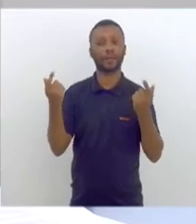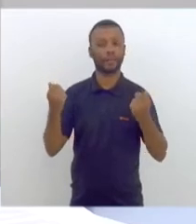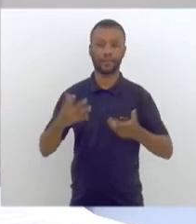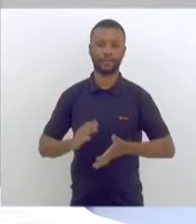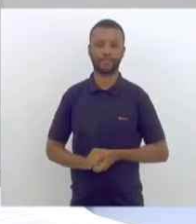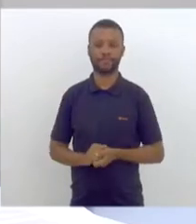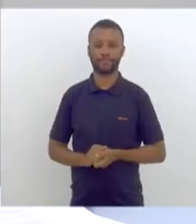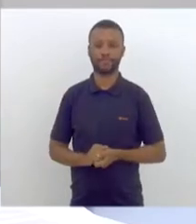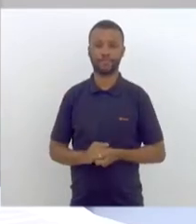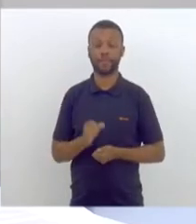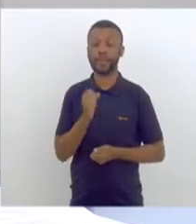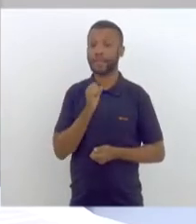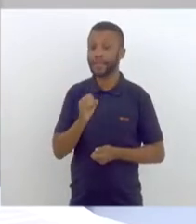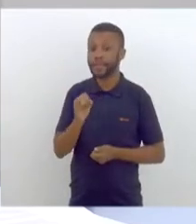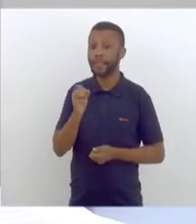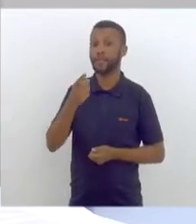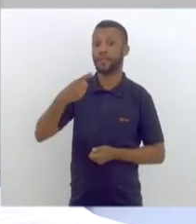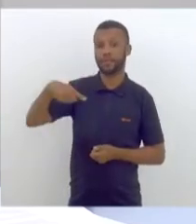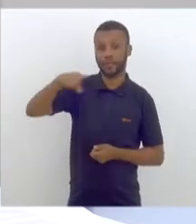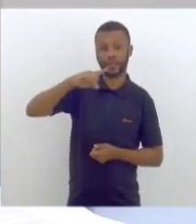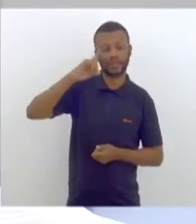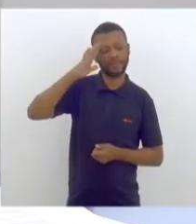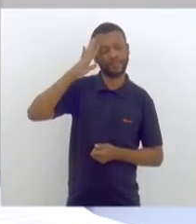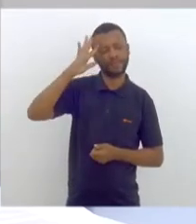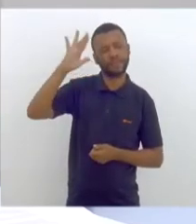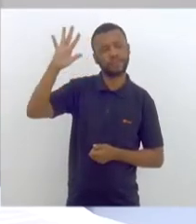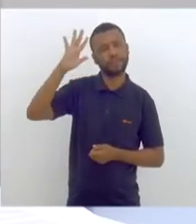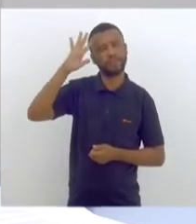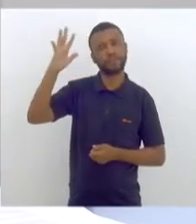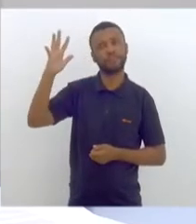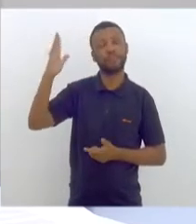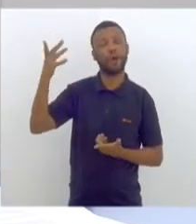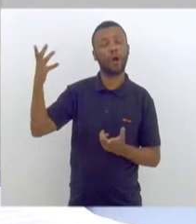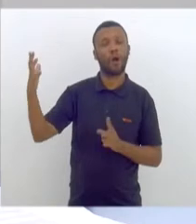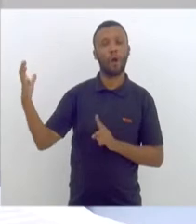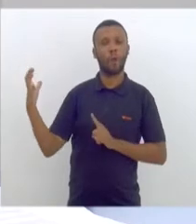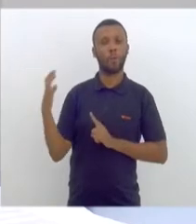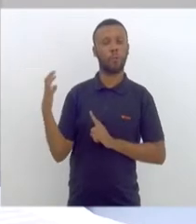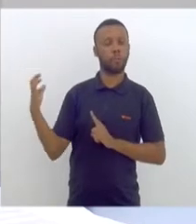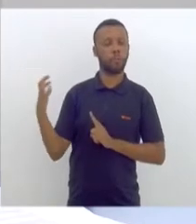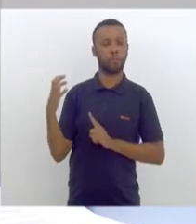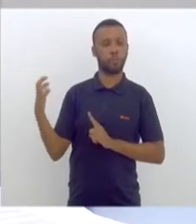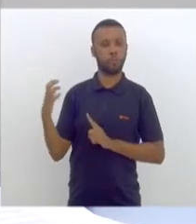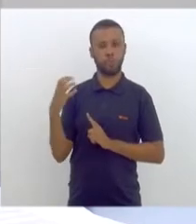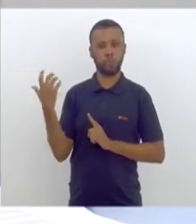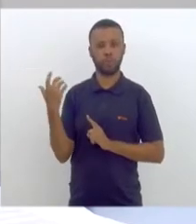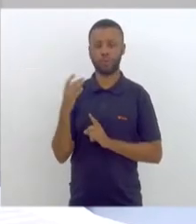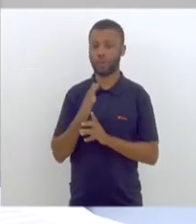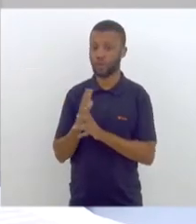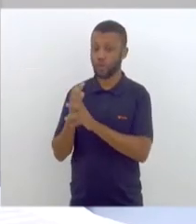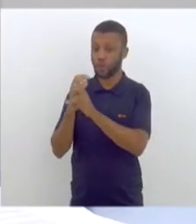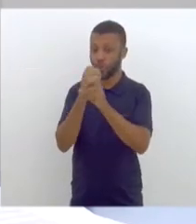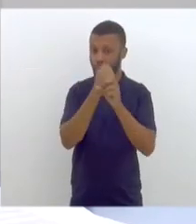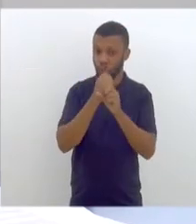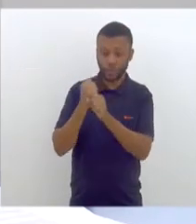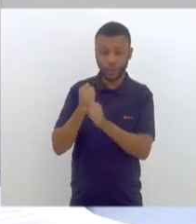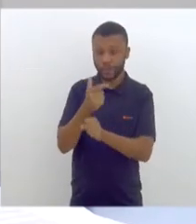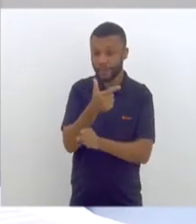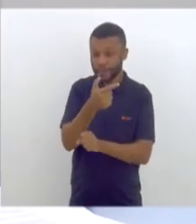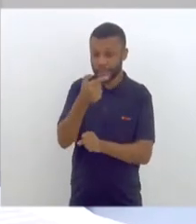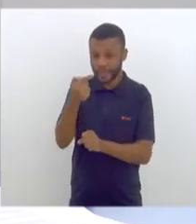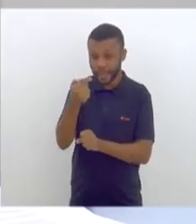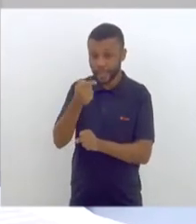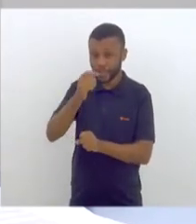se você imaginar o impacto disso nas 27 unidades da Federação